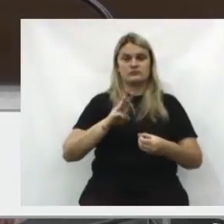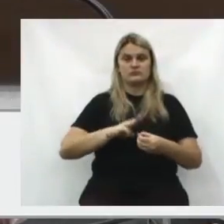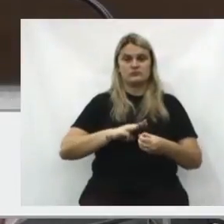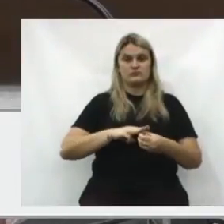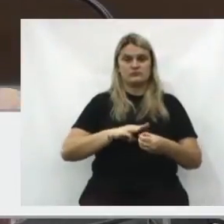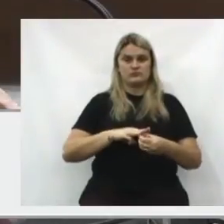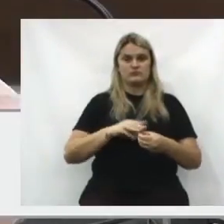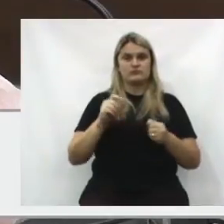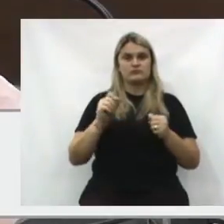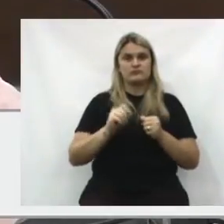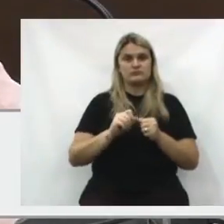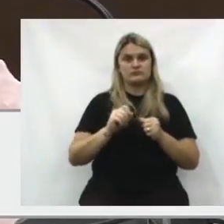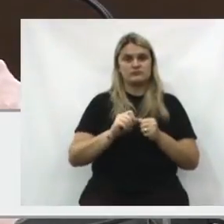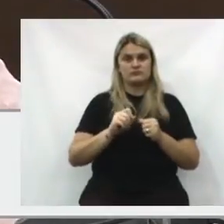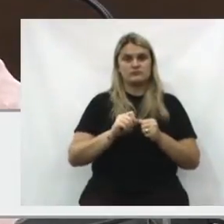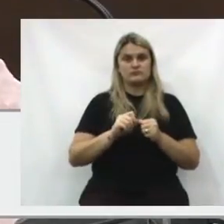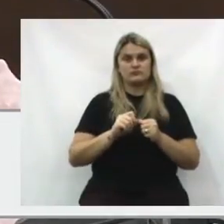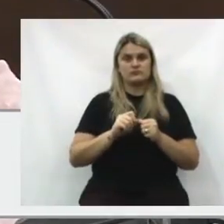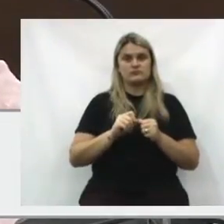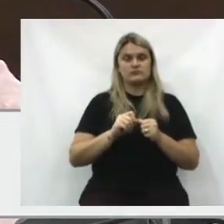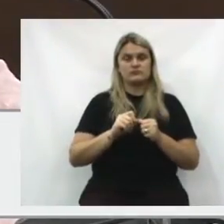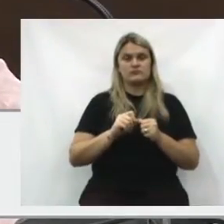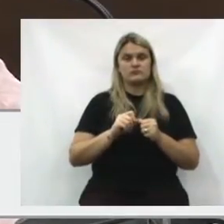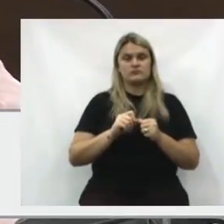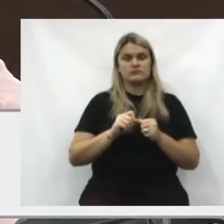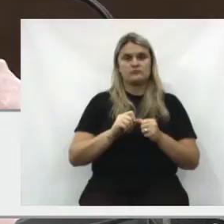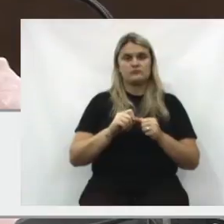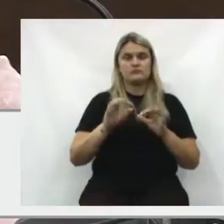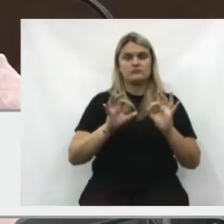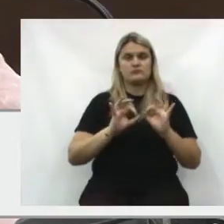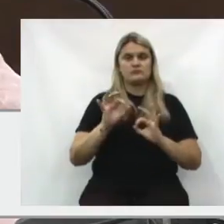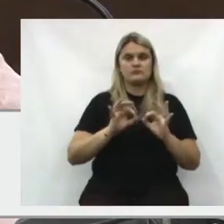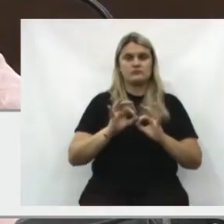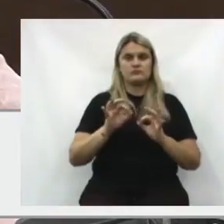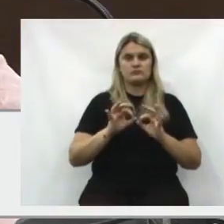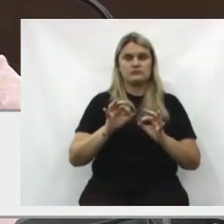A administração municipal, para que faça a